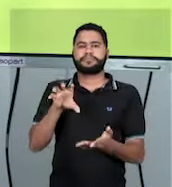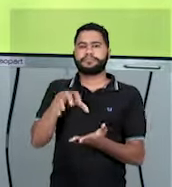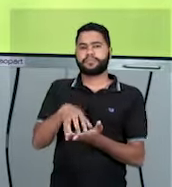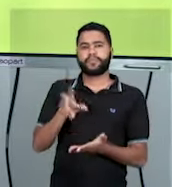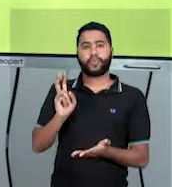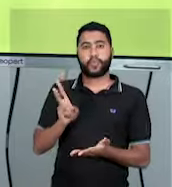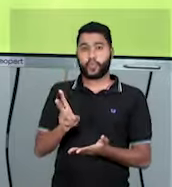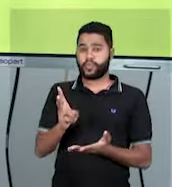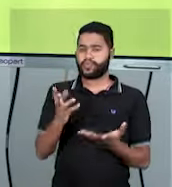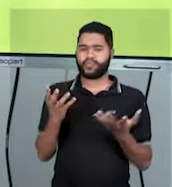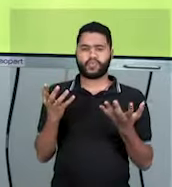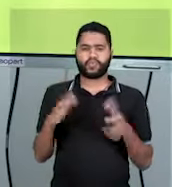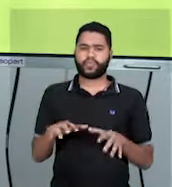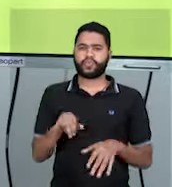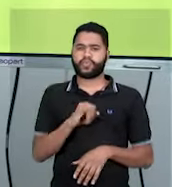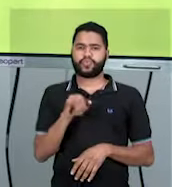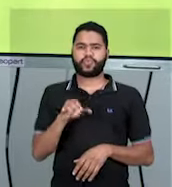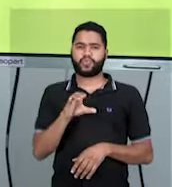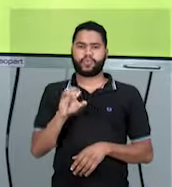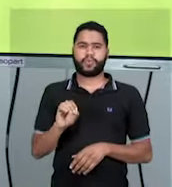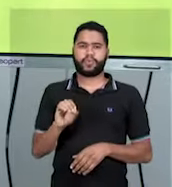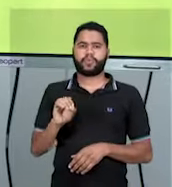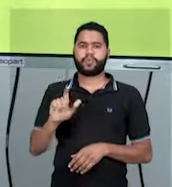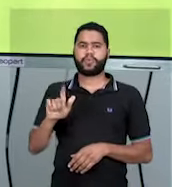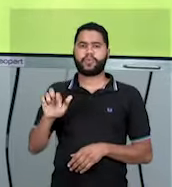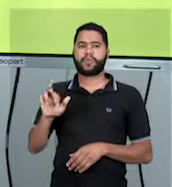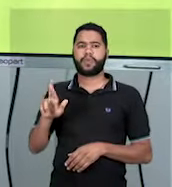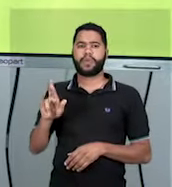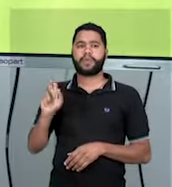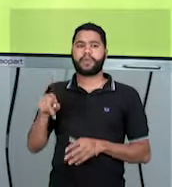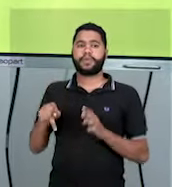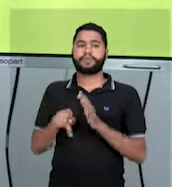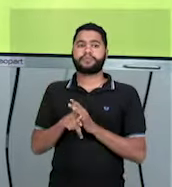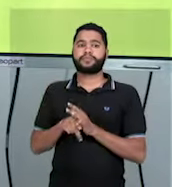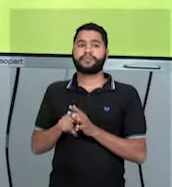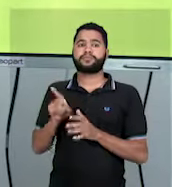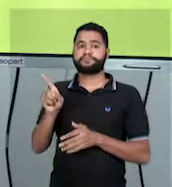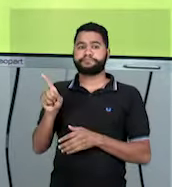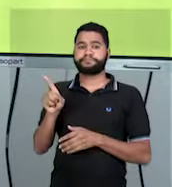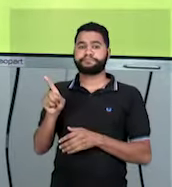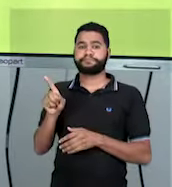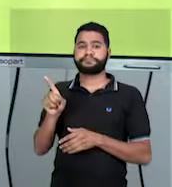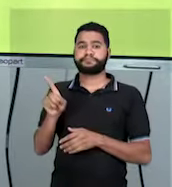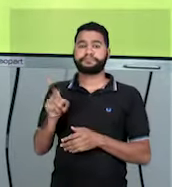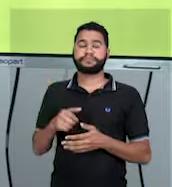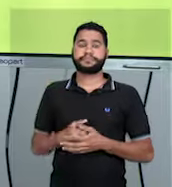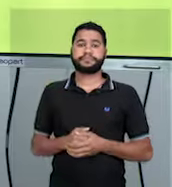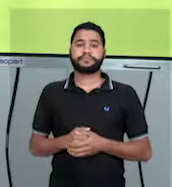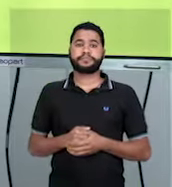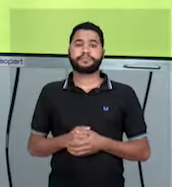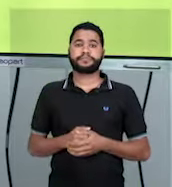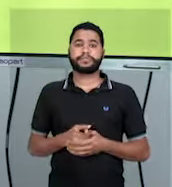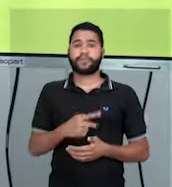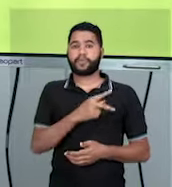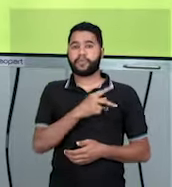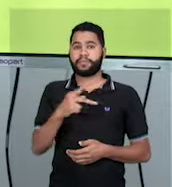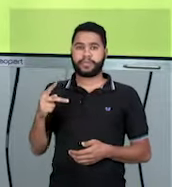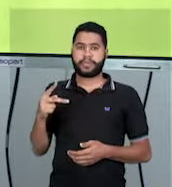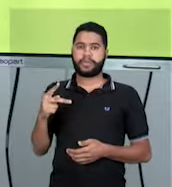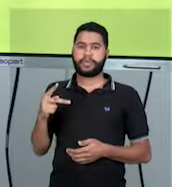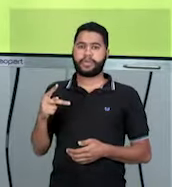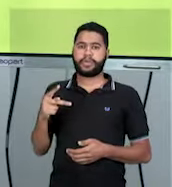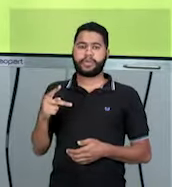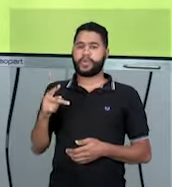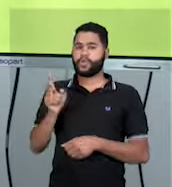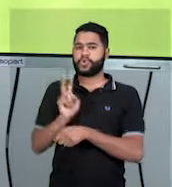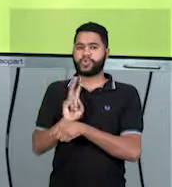que não queriam João Goulart no poder foi o parlamentarismo. No parlamentarismo, o presidente deixa de ser